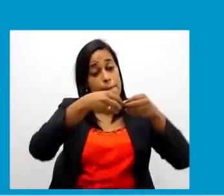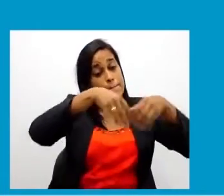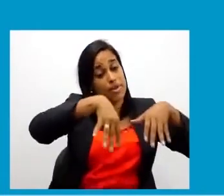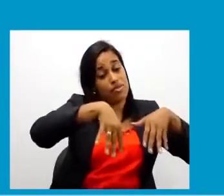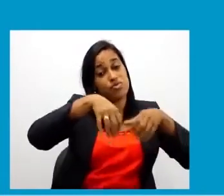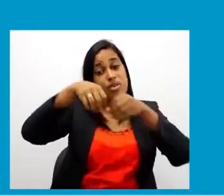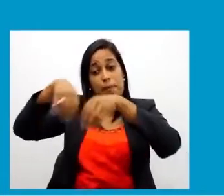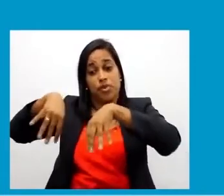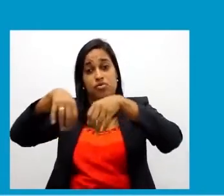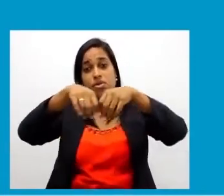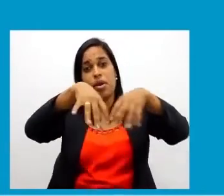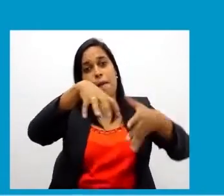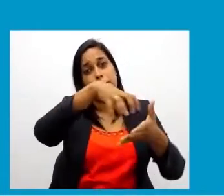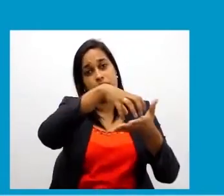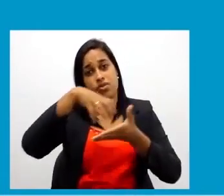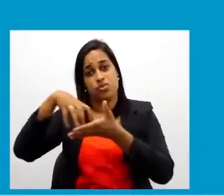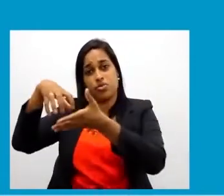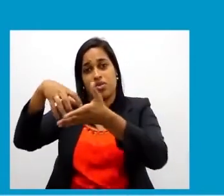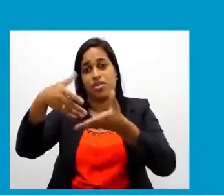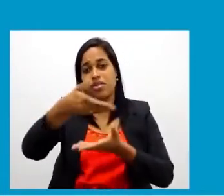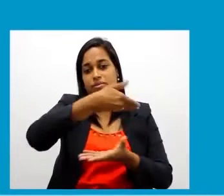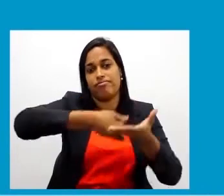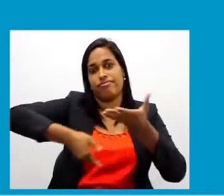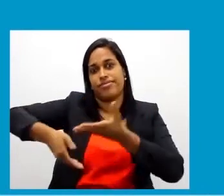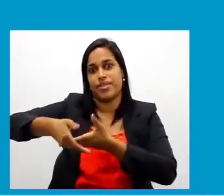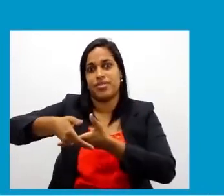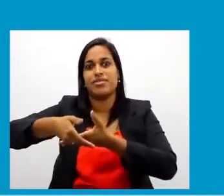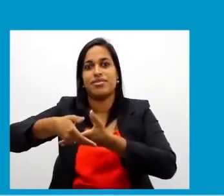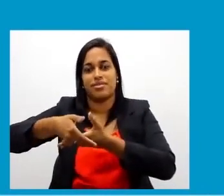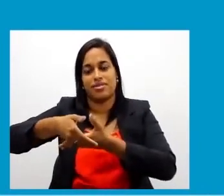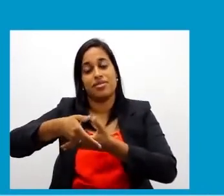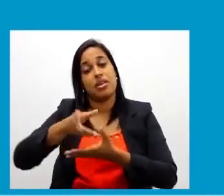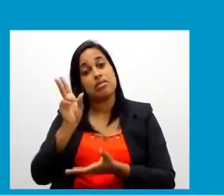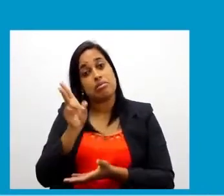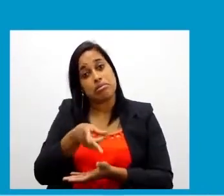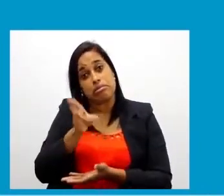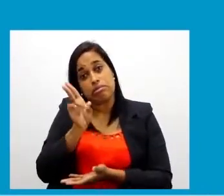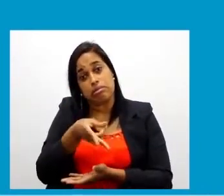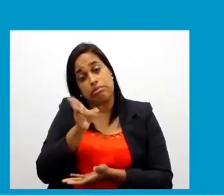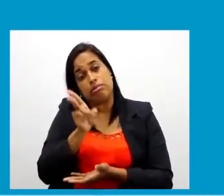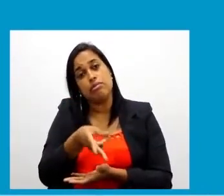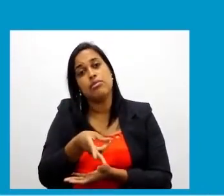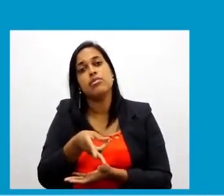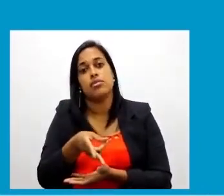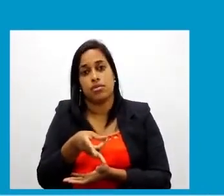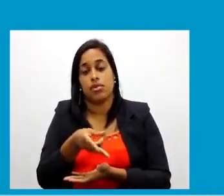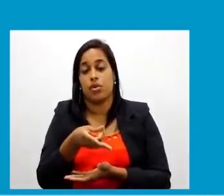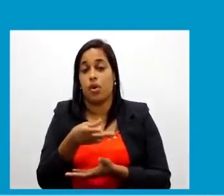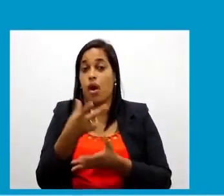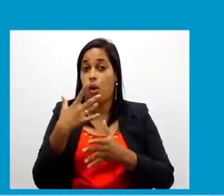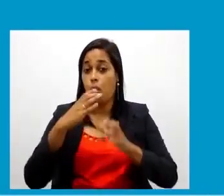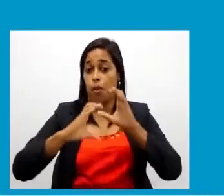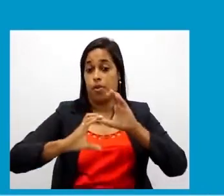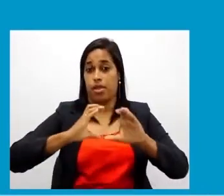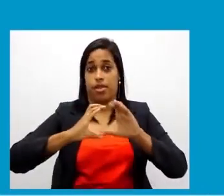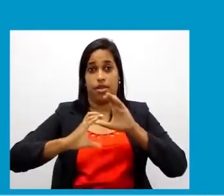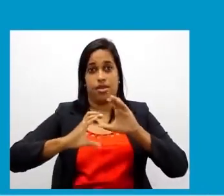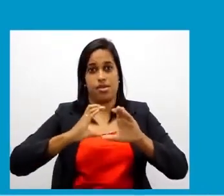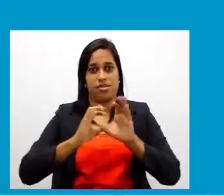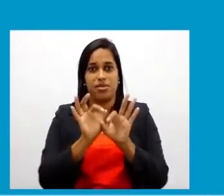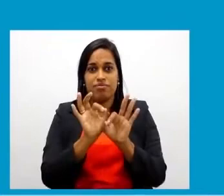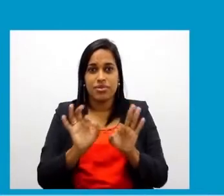parte prejudica as outras partes como se fosse uma bola rolando numa ladeira. Uma boa comunicação